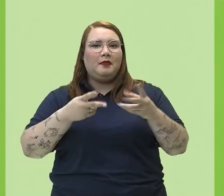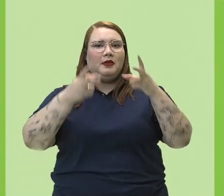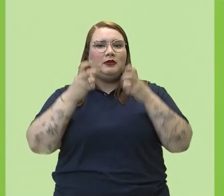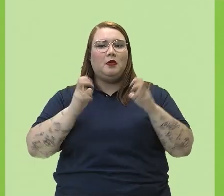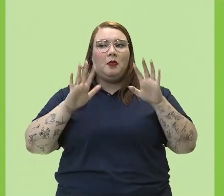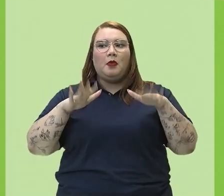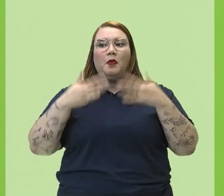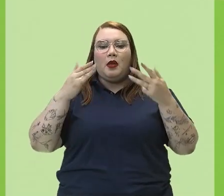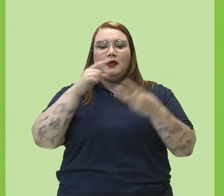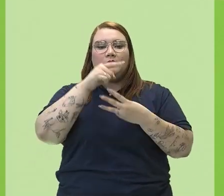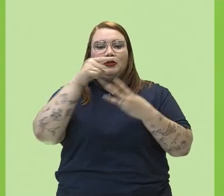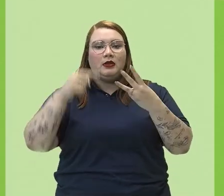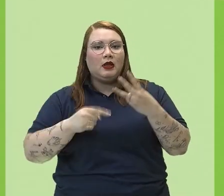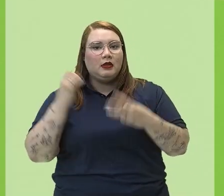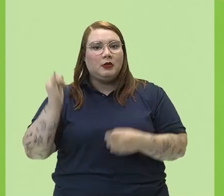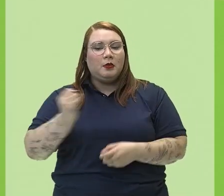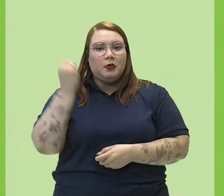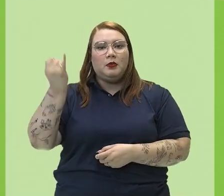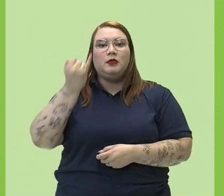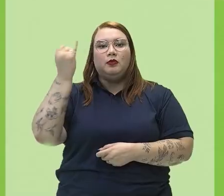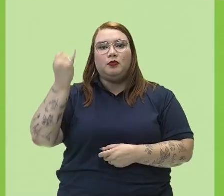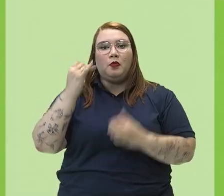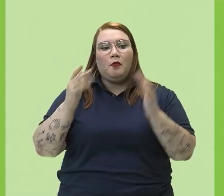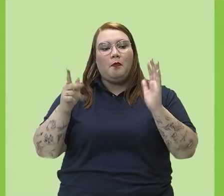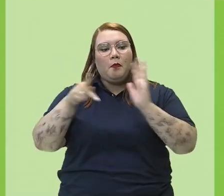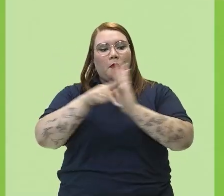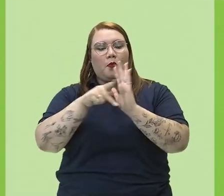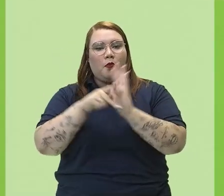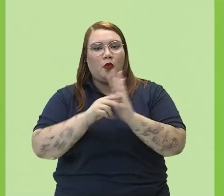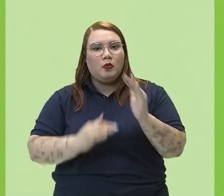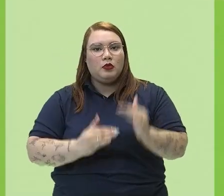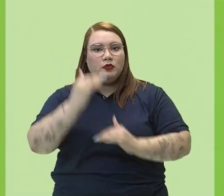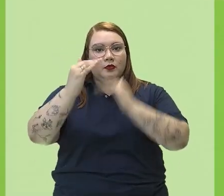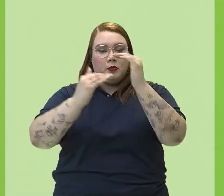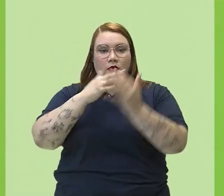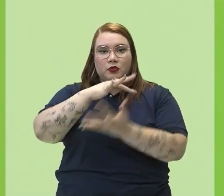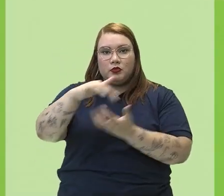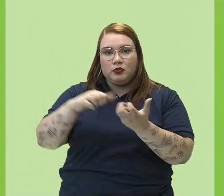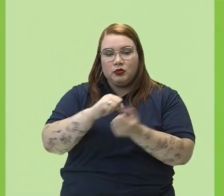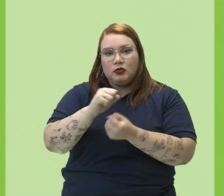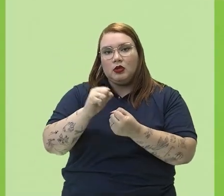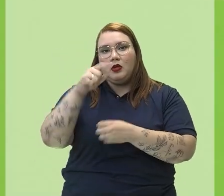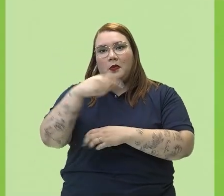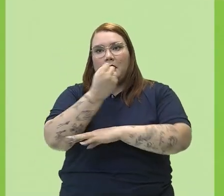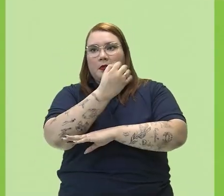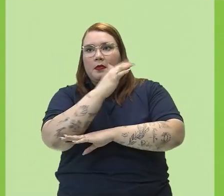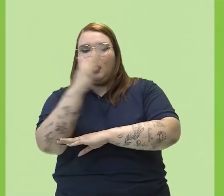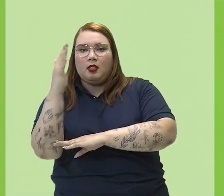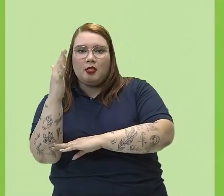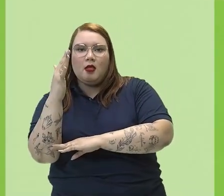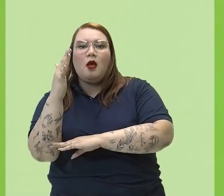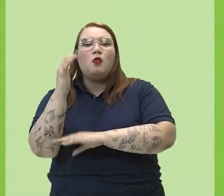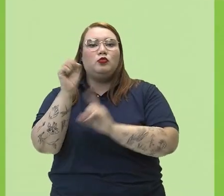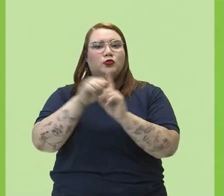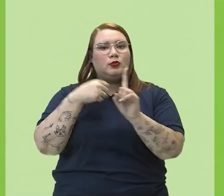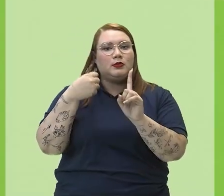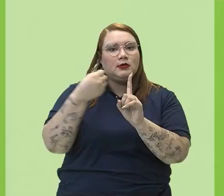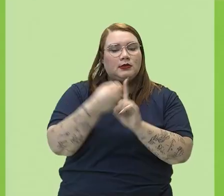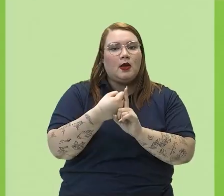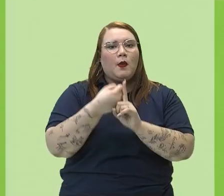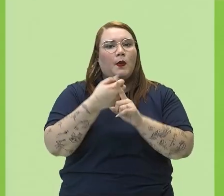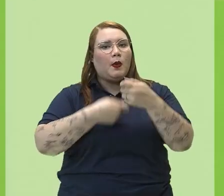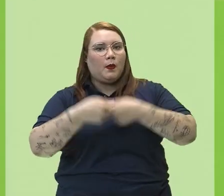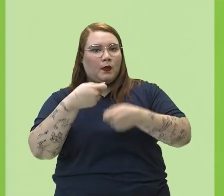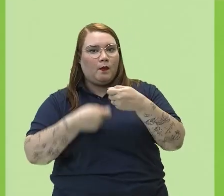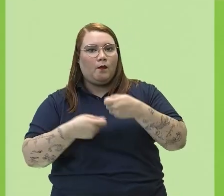pilares importantes para o desenvolvimento sustentável, né? Ambiental, social e econômico. É necessário que exista um equilíbrio